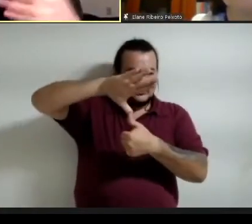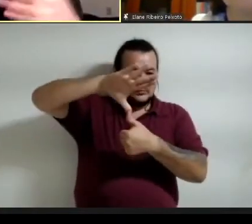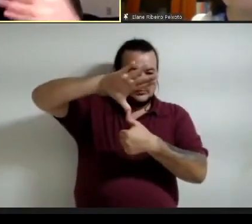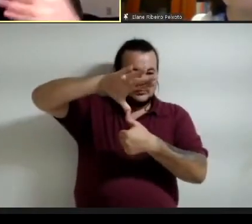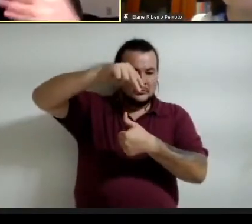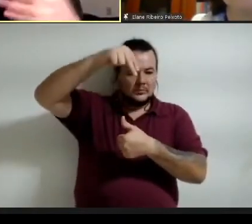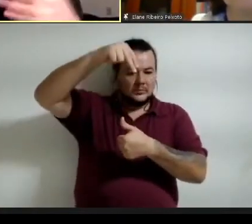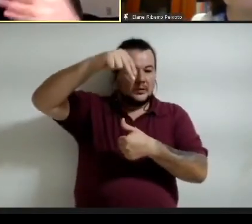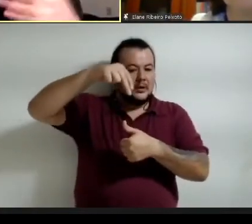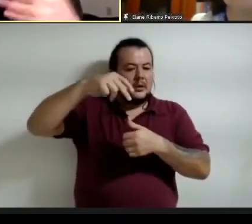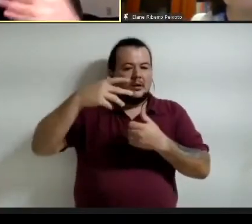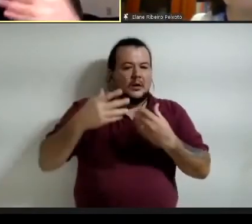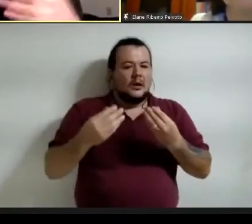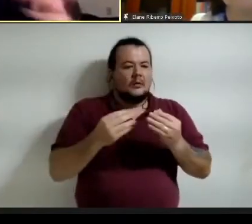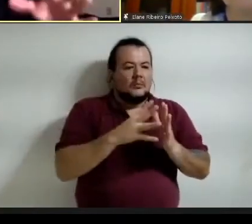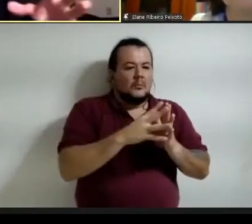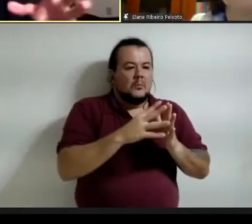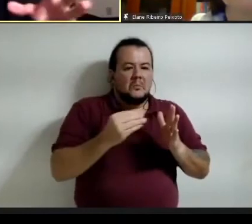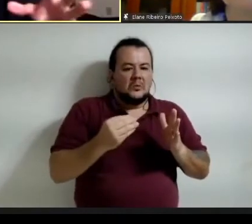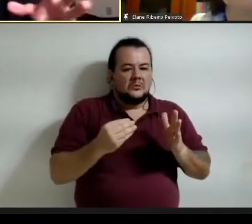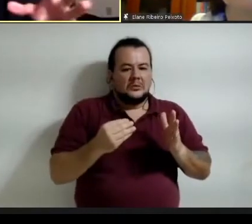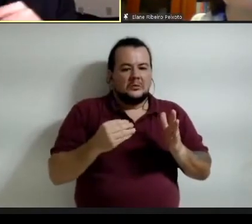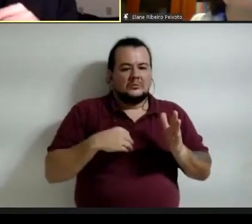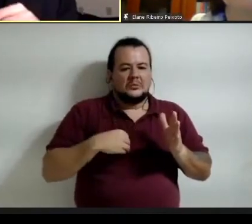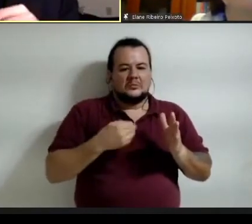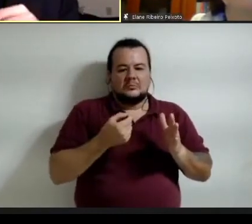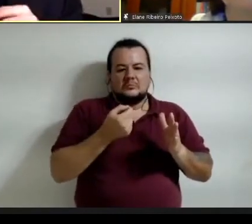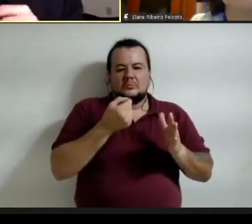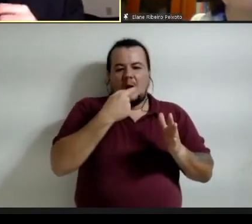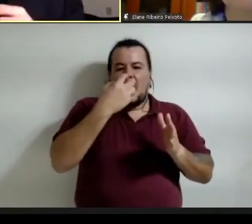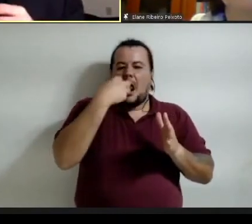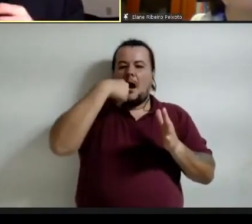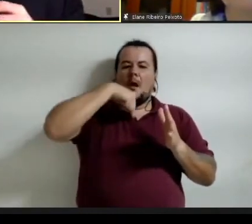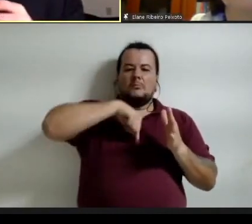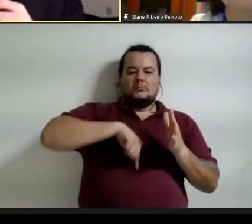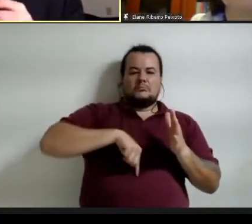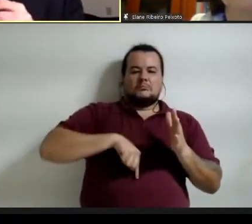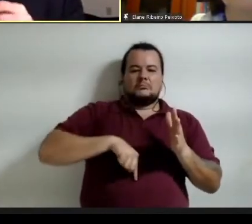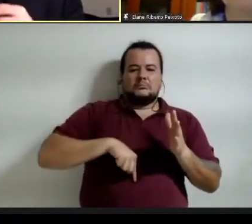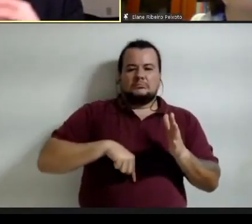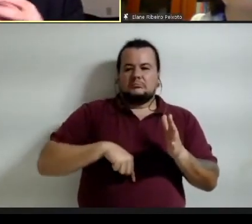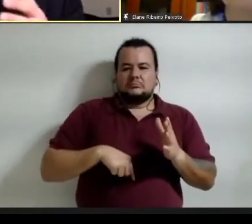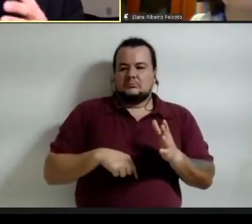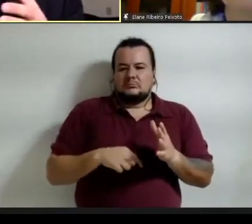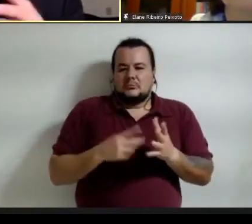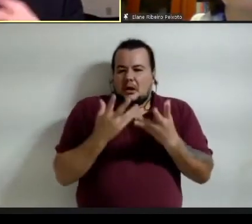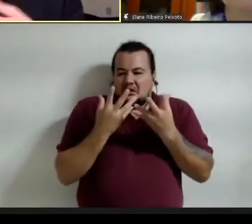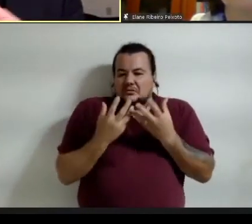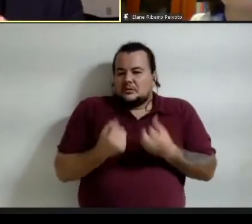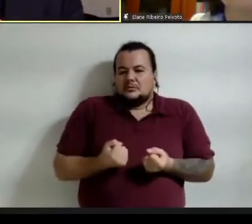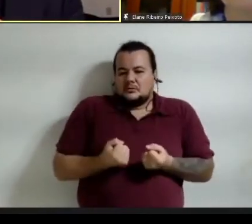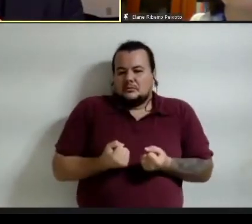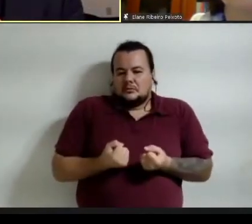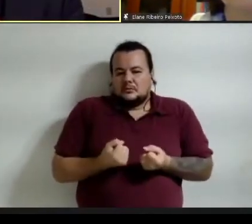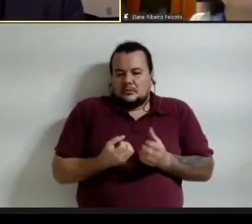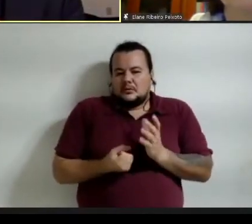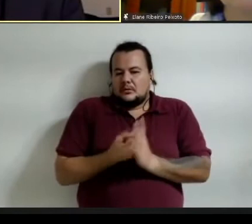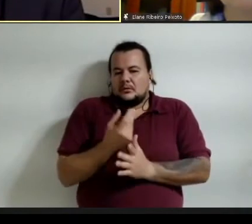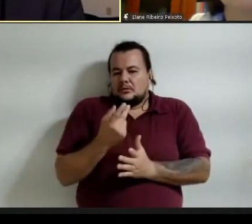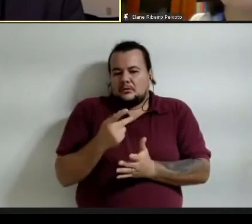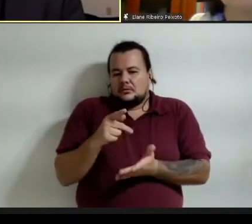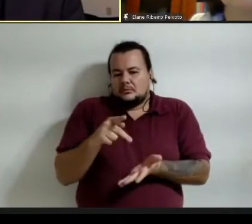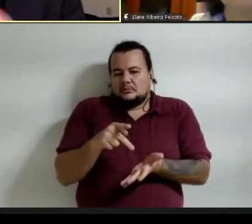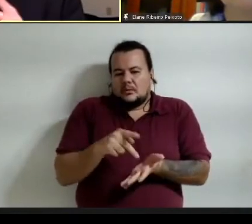gente engoliu, ingeriu e o problema é que isso se torna a nossa realidade. Eu acho